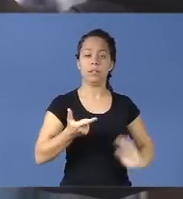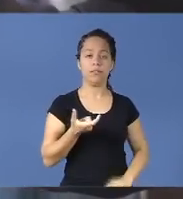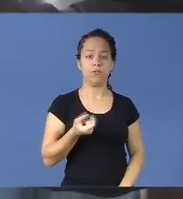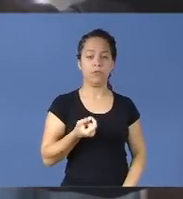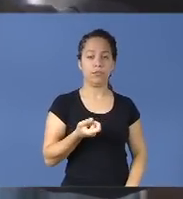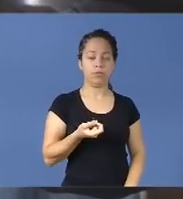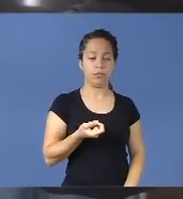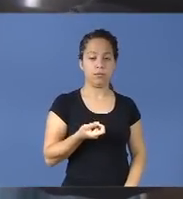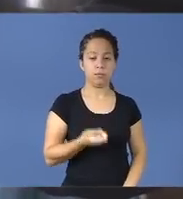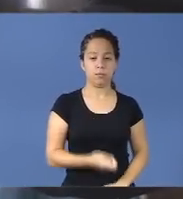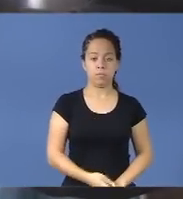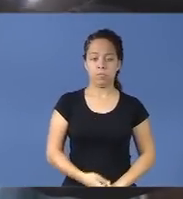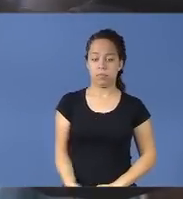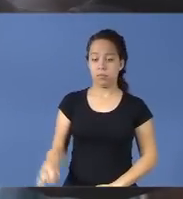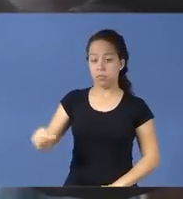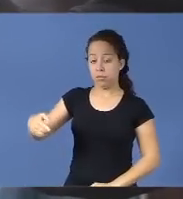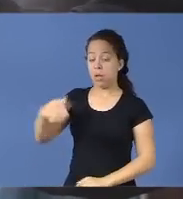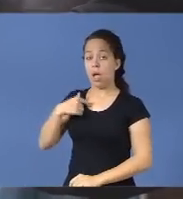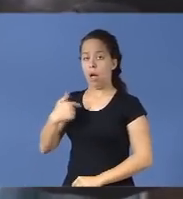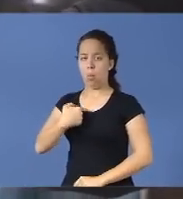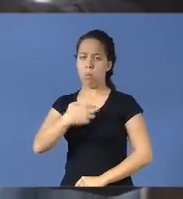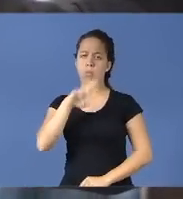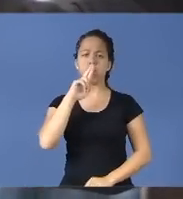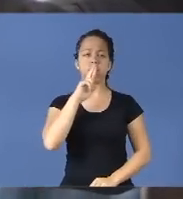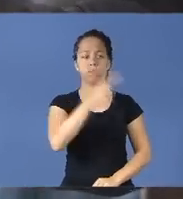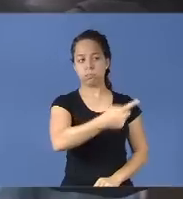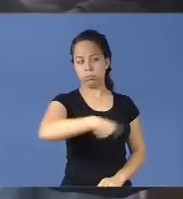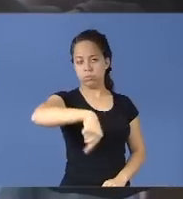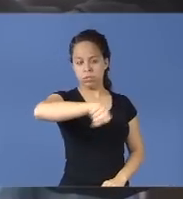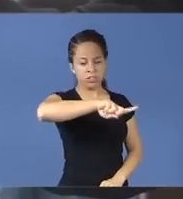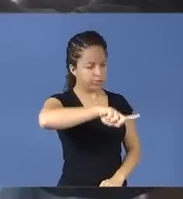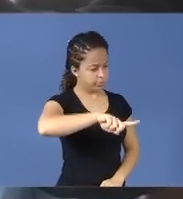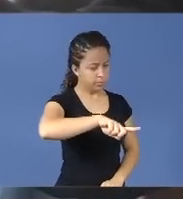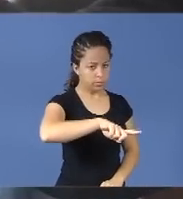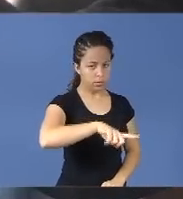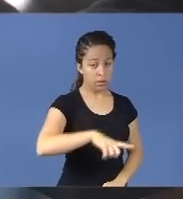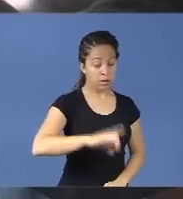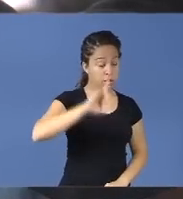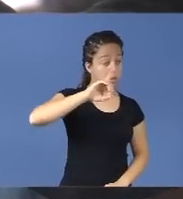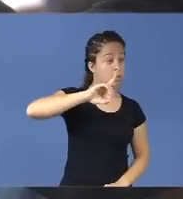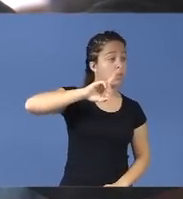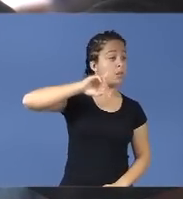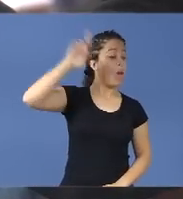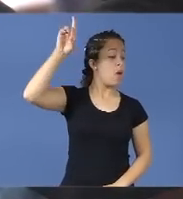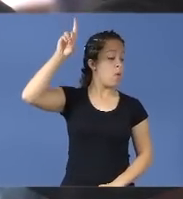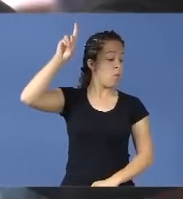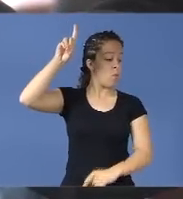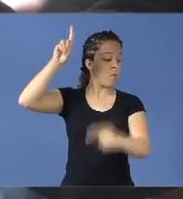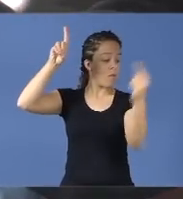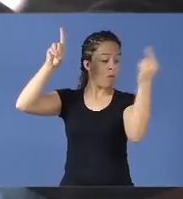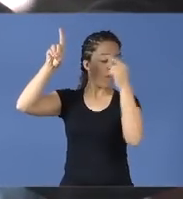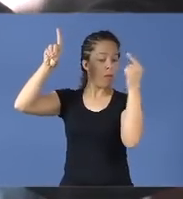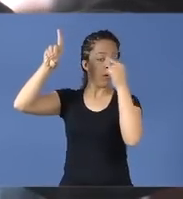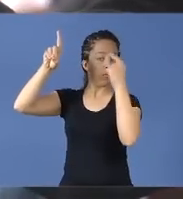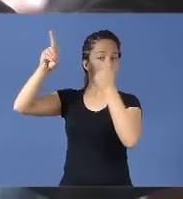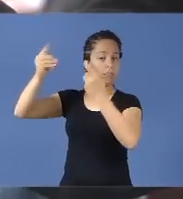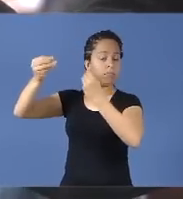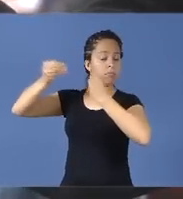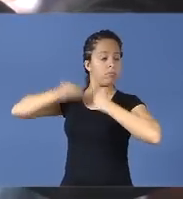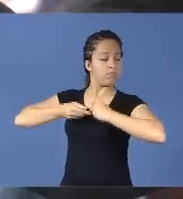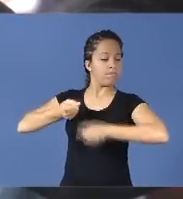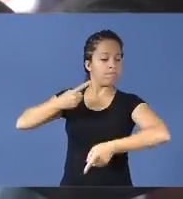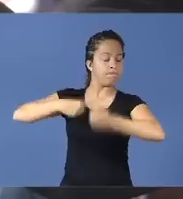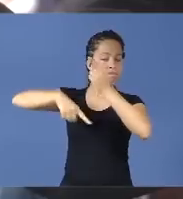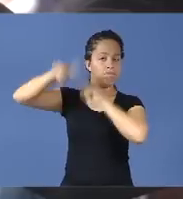20, então lhes respondi e disse, o Deus dos céus é o que nos fará